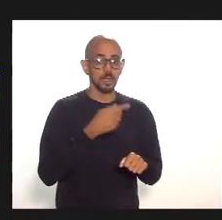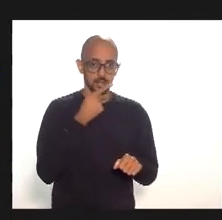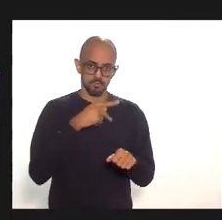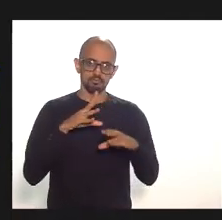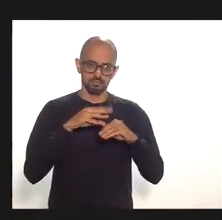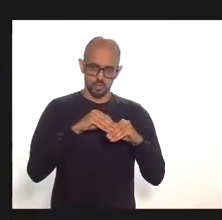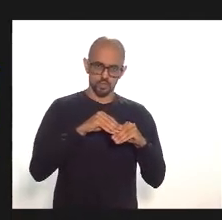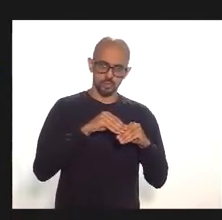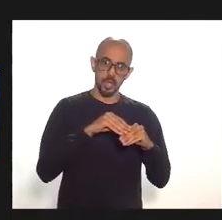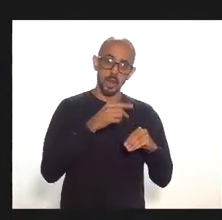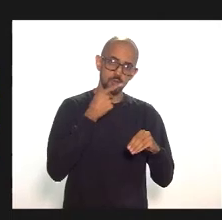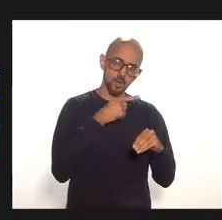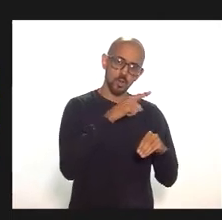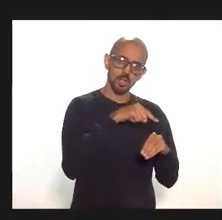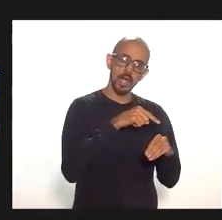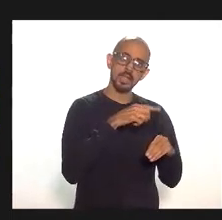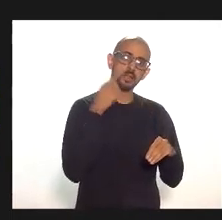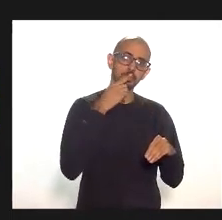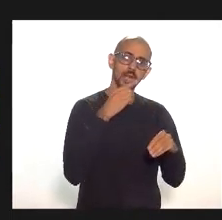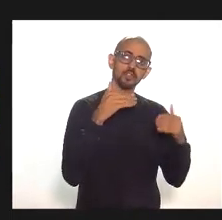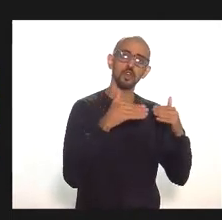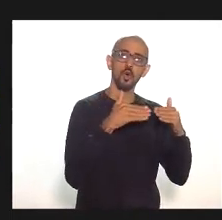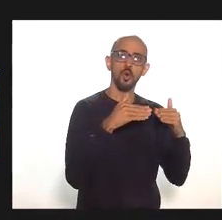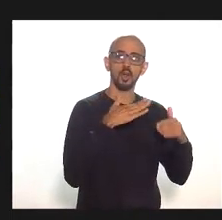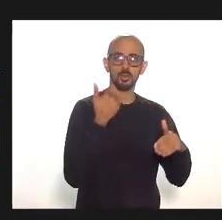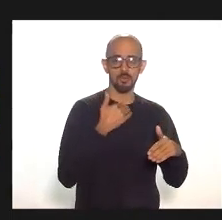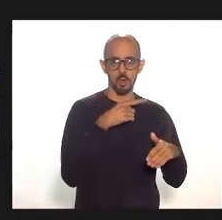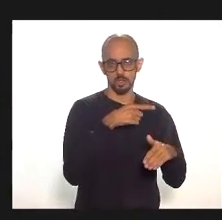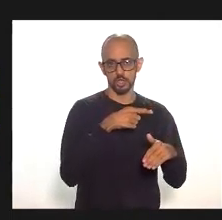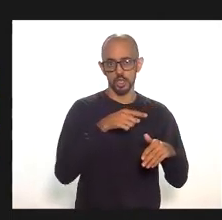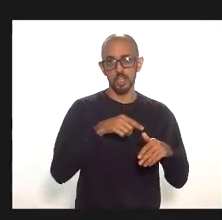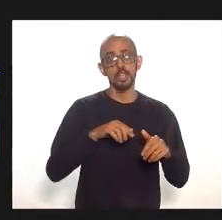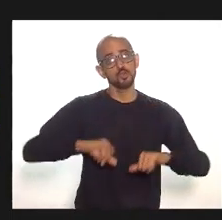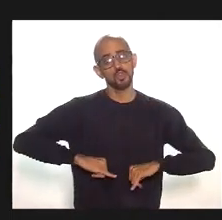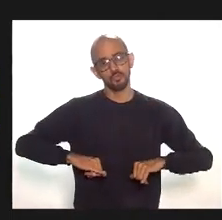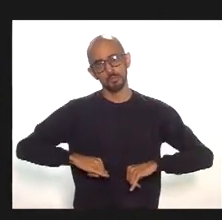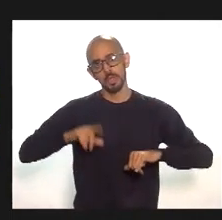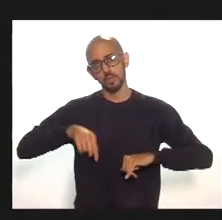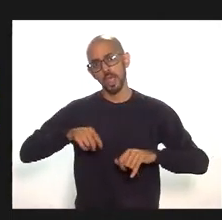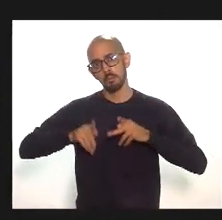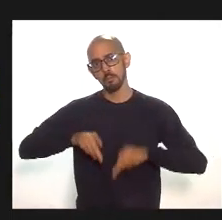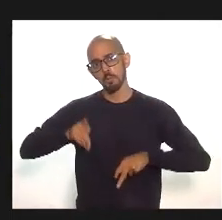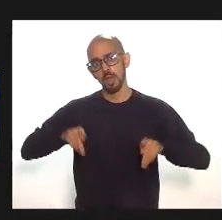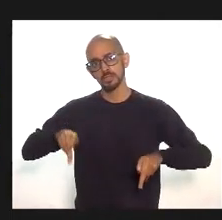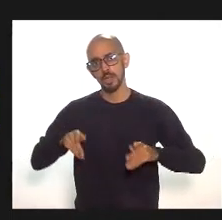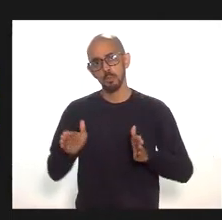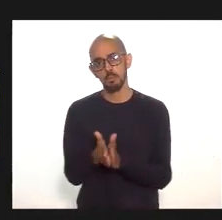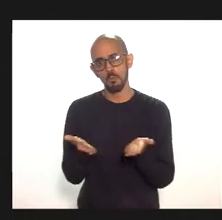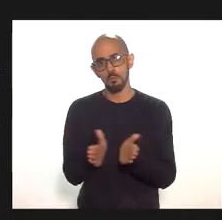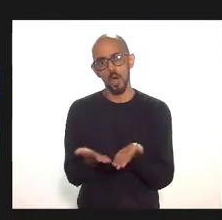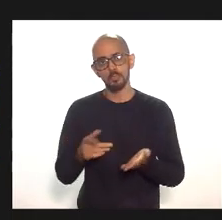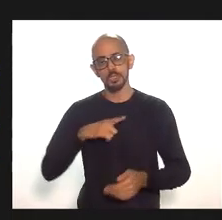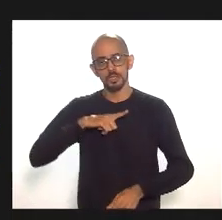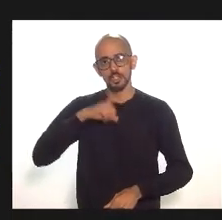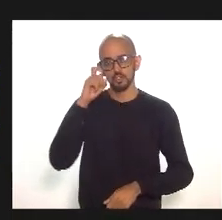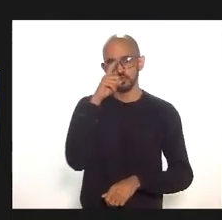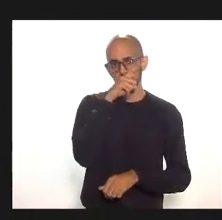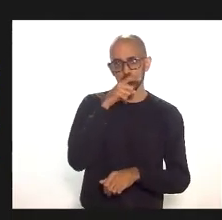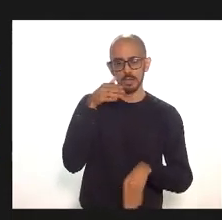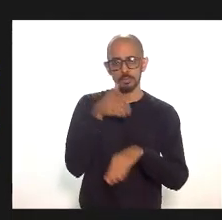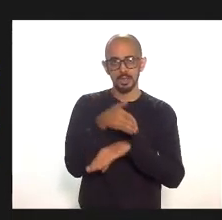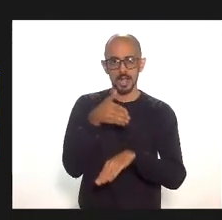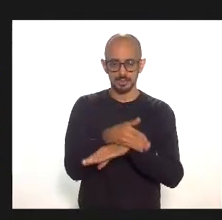morre é especialmente a população mais pobre, é especialmente a população mais carente, que tem mais dificuldade para conseguir acesso à